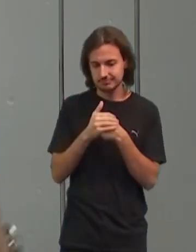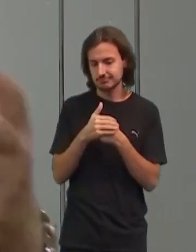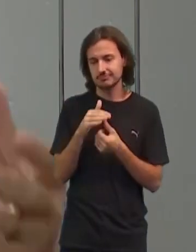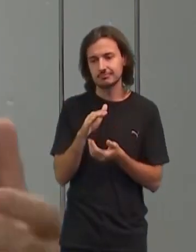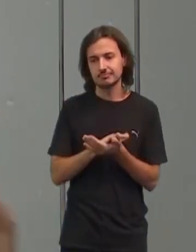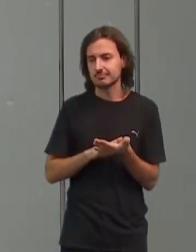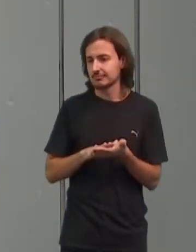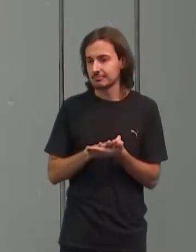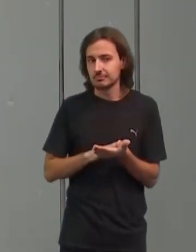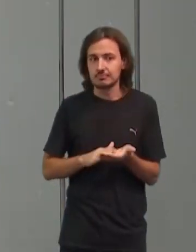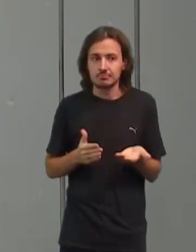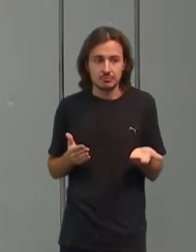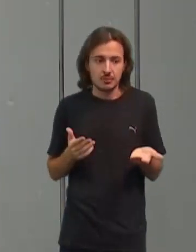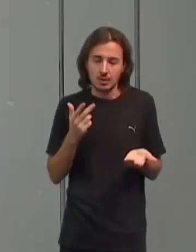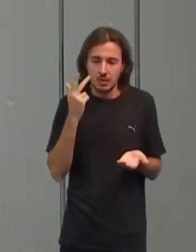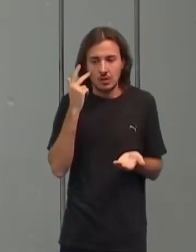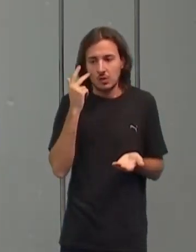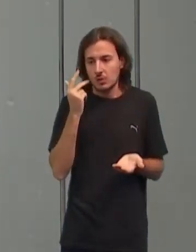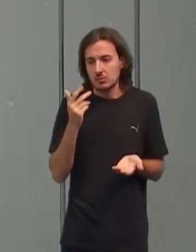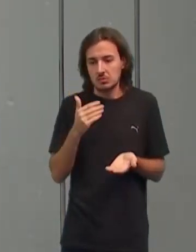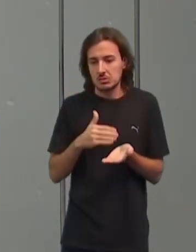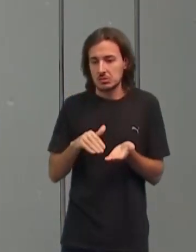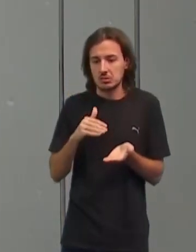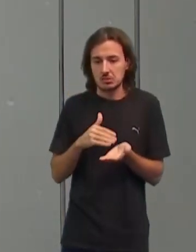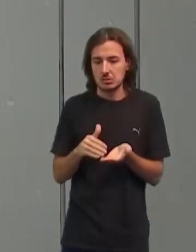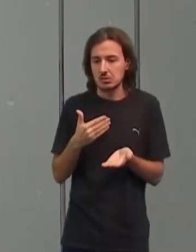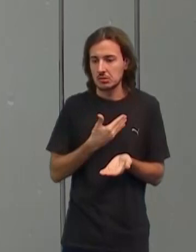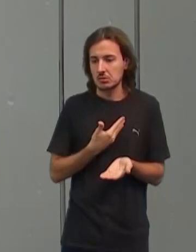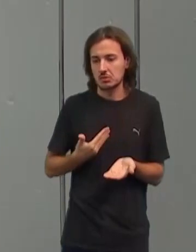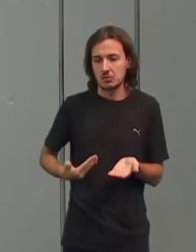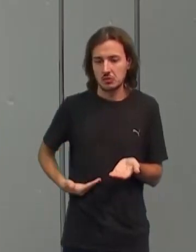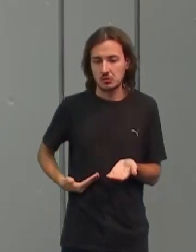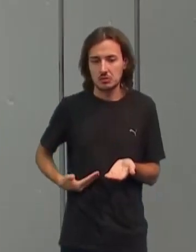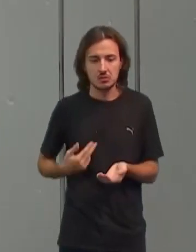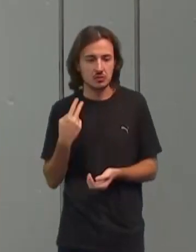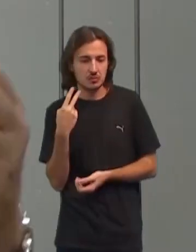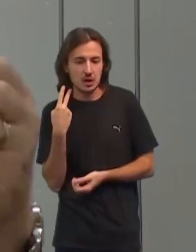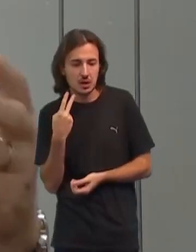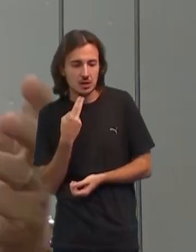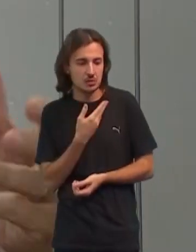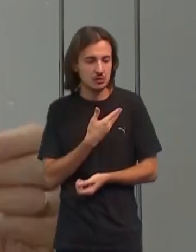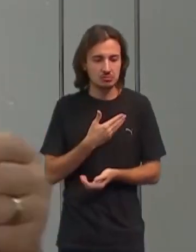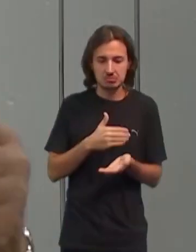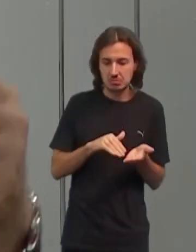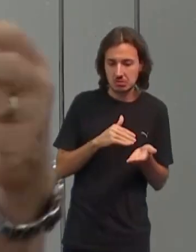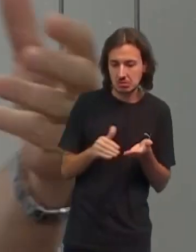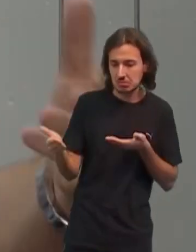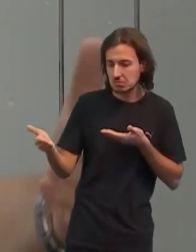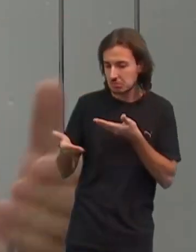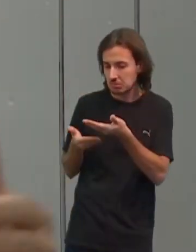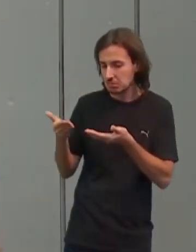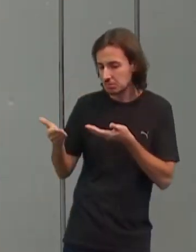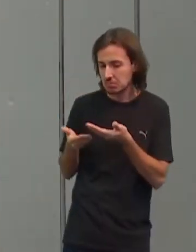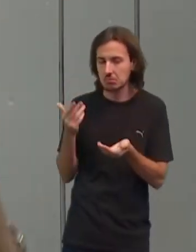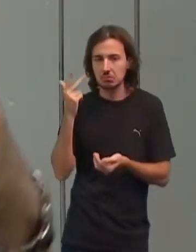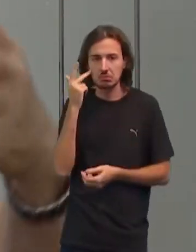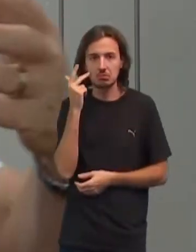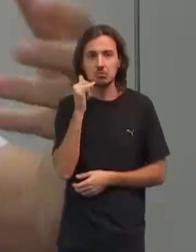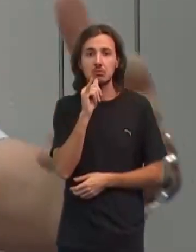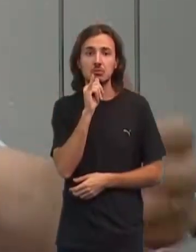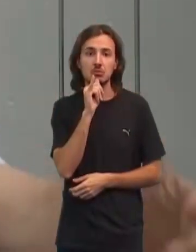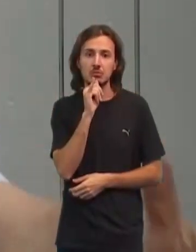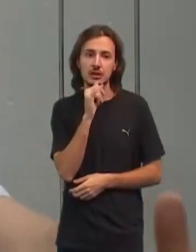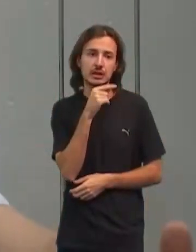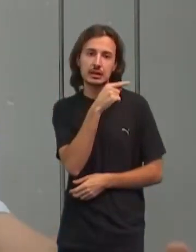o governo negociando com os vereadores. O parlamento é assim. Por exemplo, lá no Congresso Nacional, na Câmara Federal, vai ter o